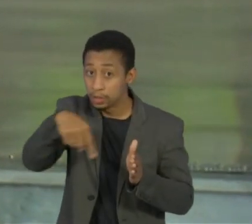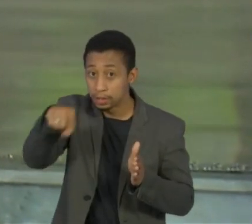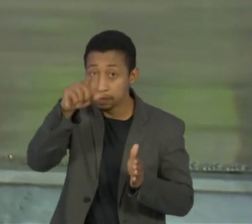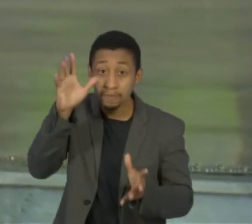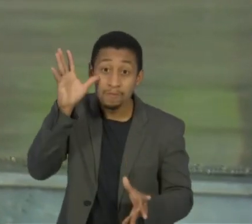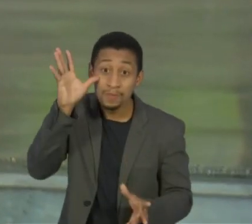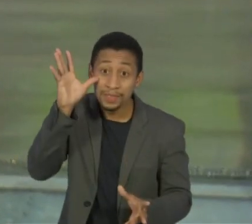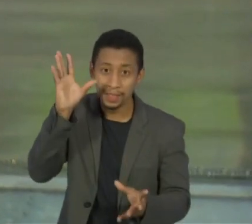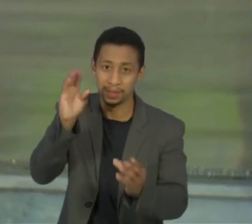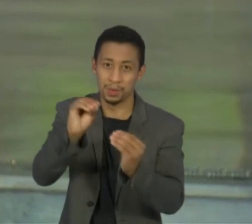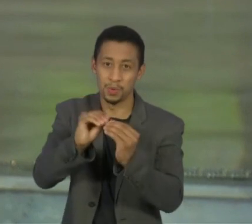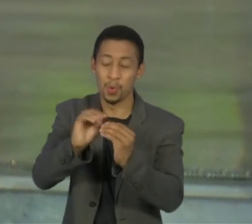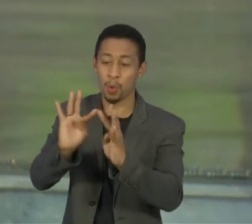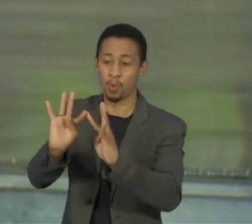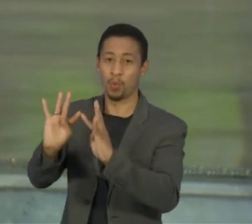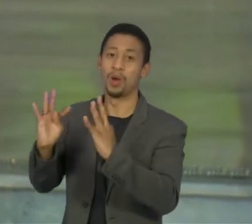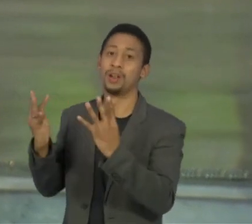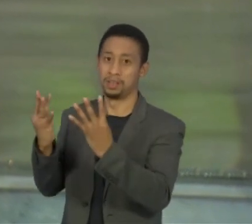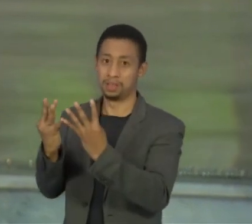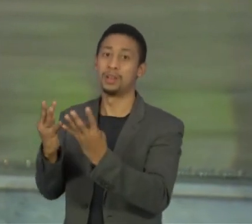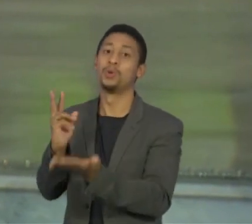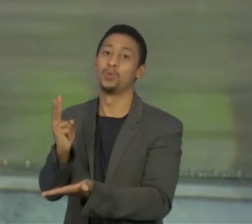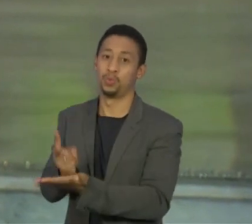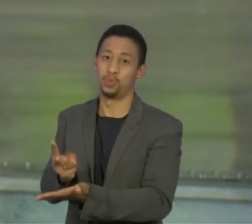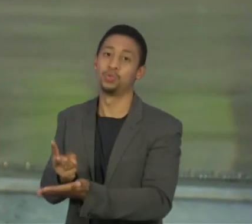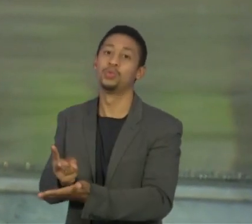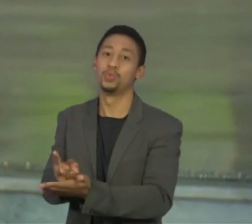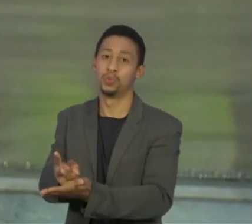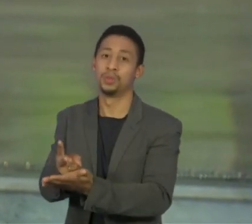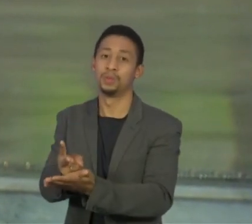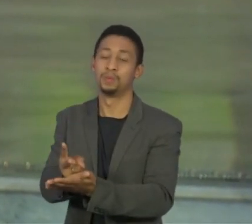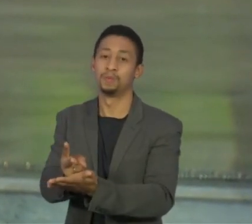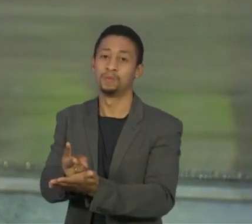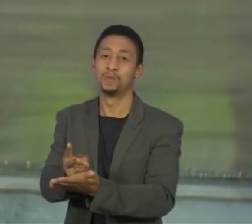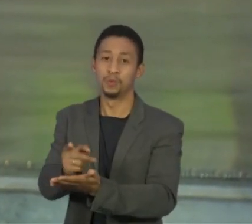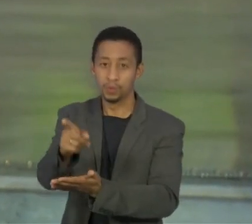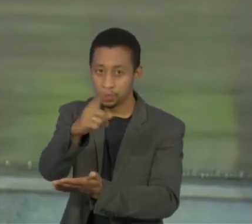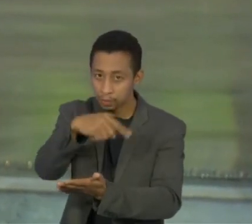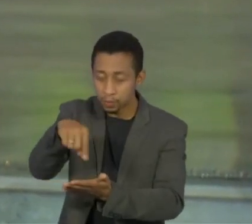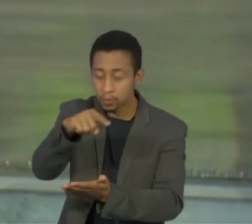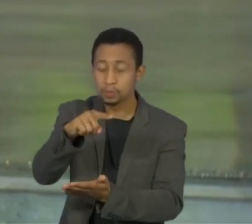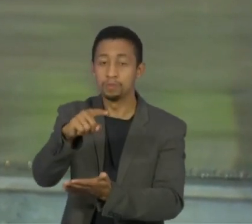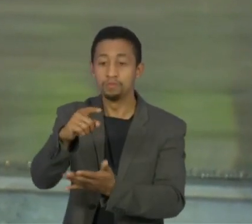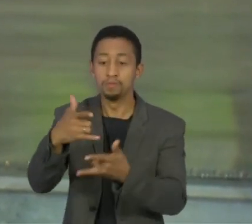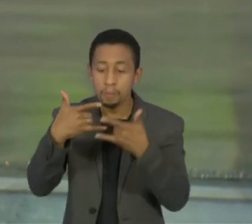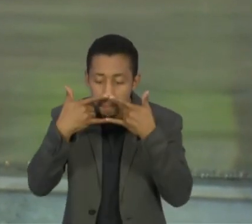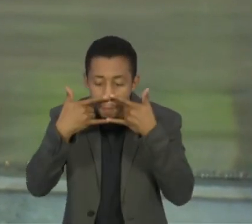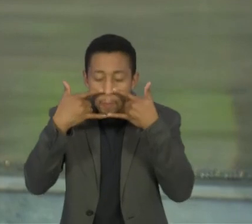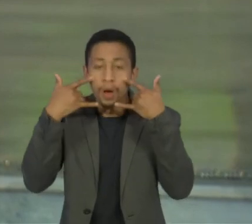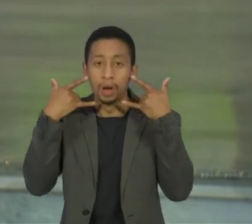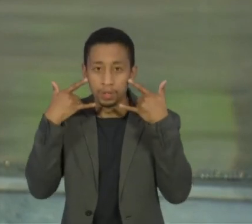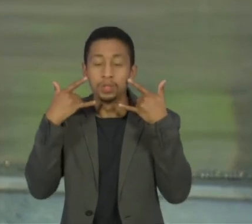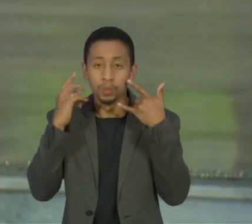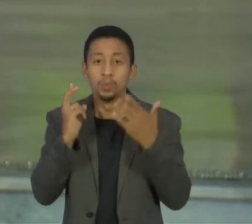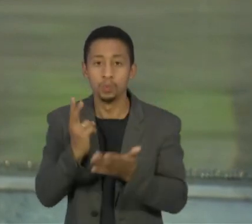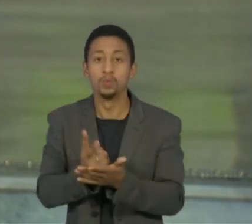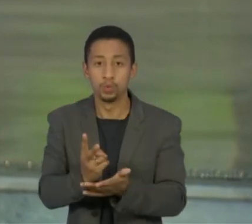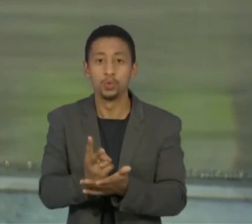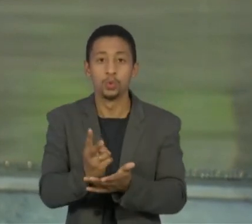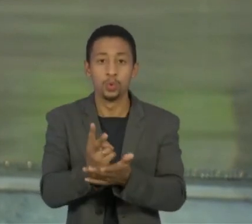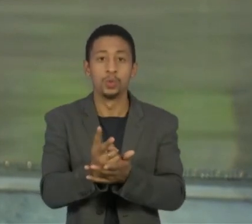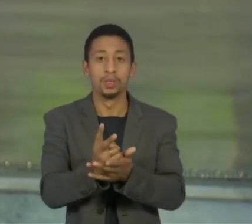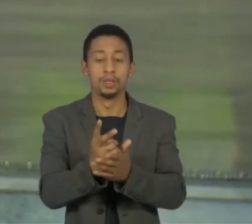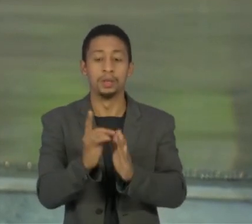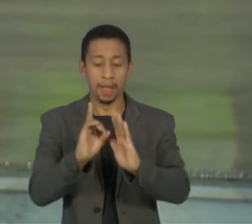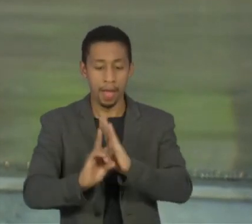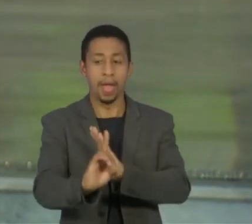continuava aqui na cidade. As pessoas continuaram a usar máscara, continuaram a evitar deslocamento